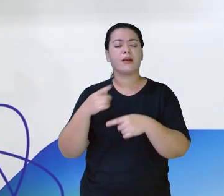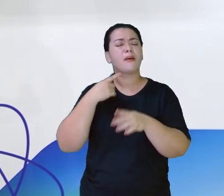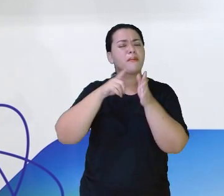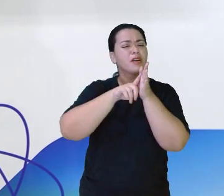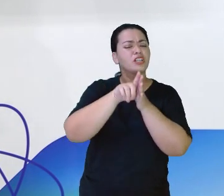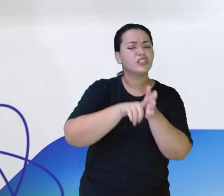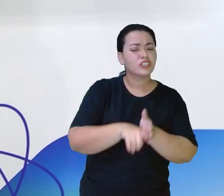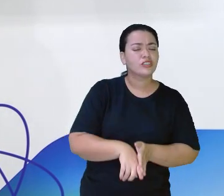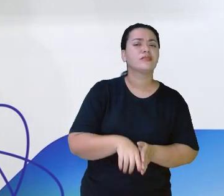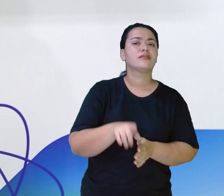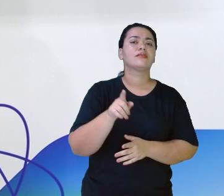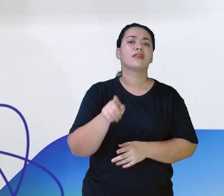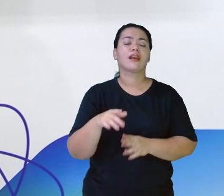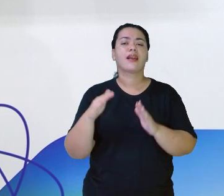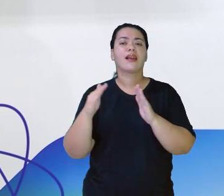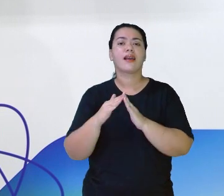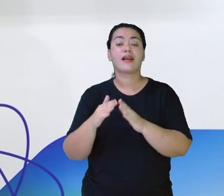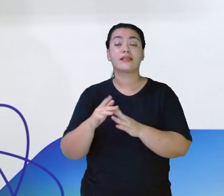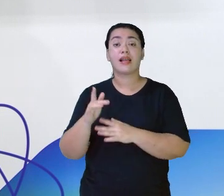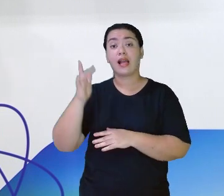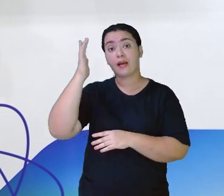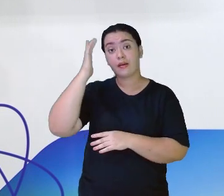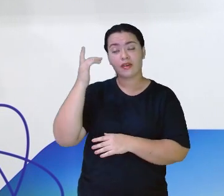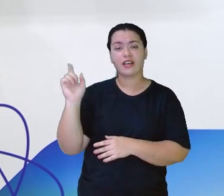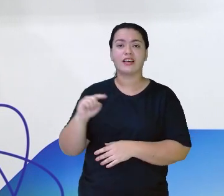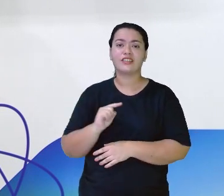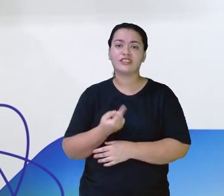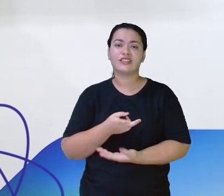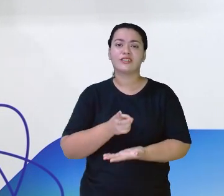a entender mais e amanhã a gente continua.